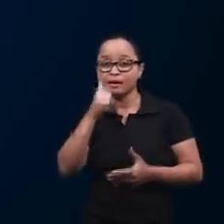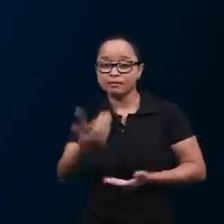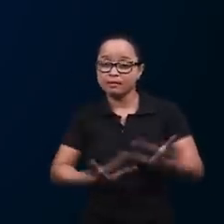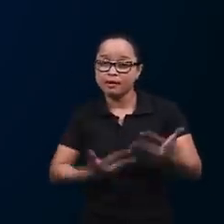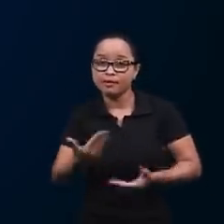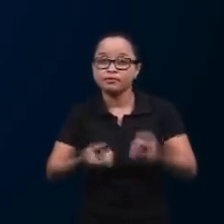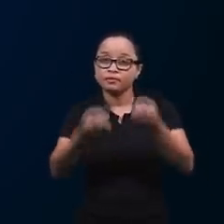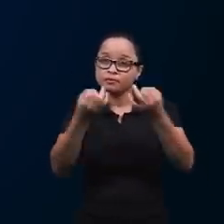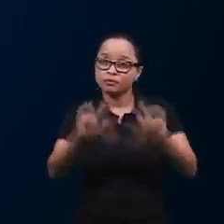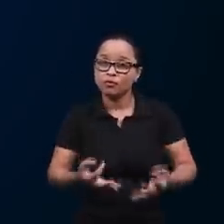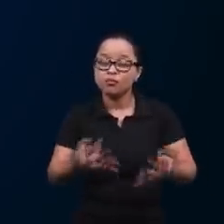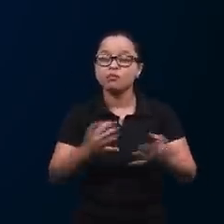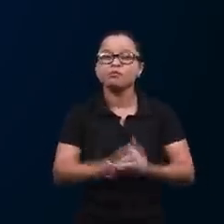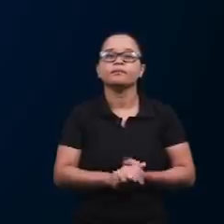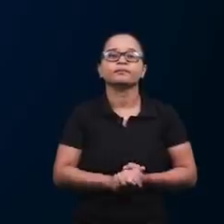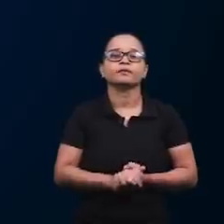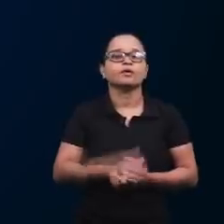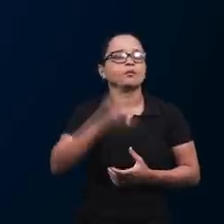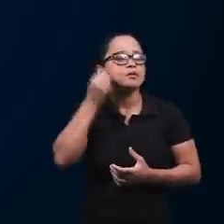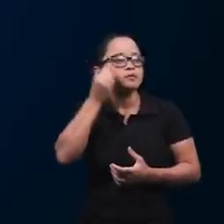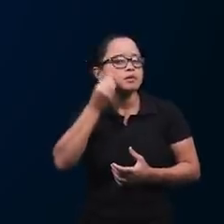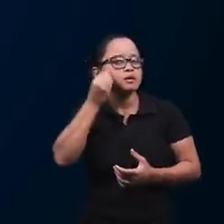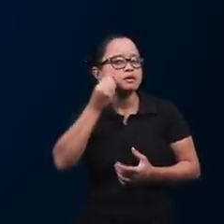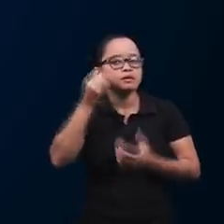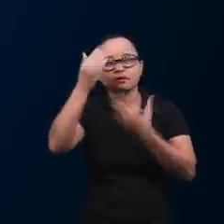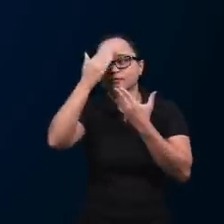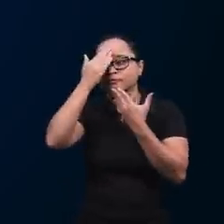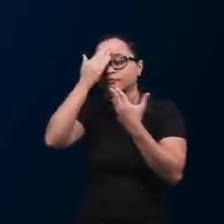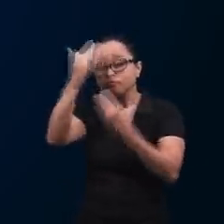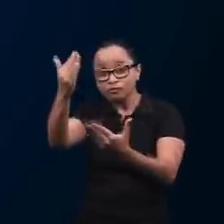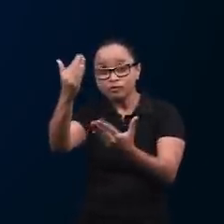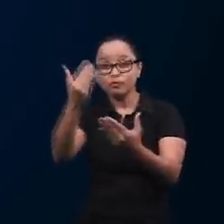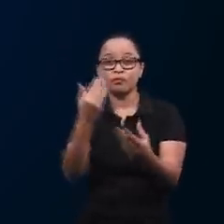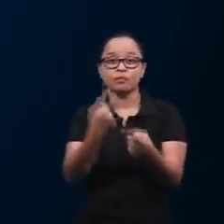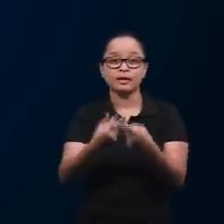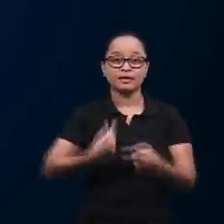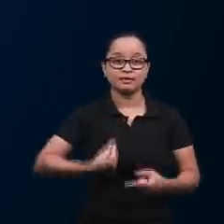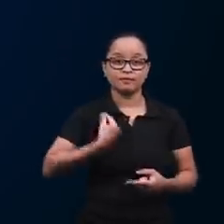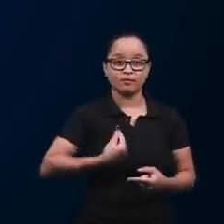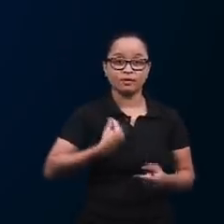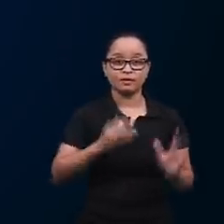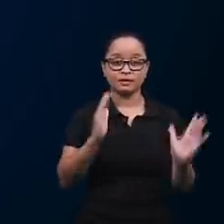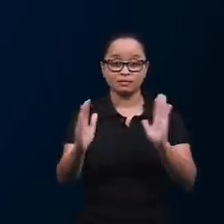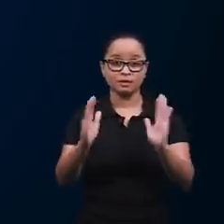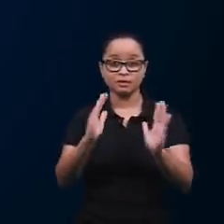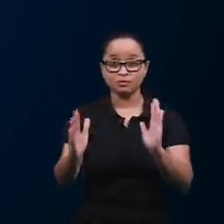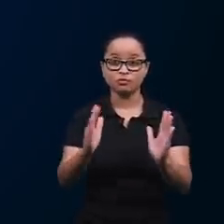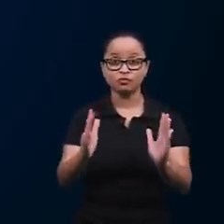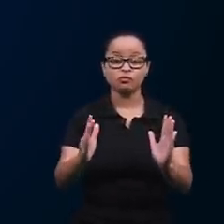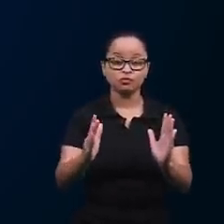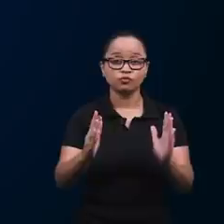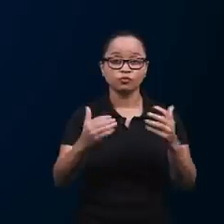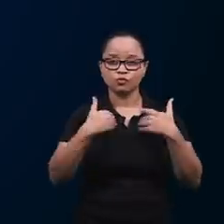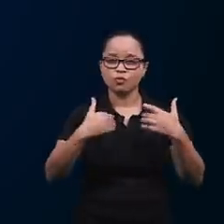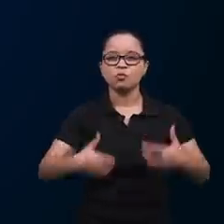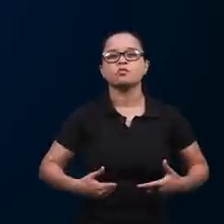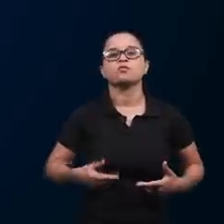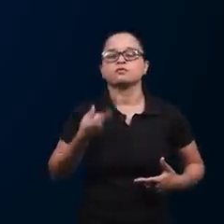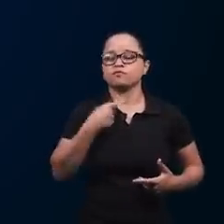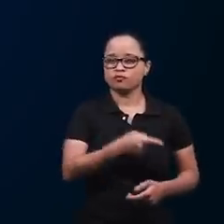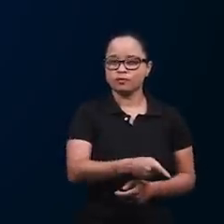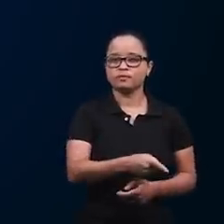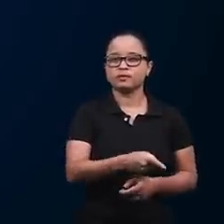a irmã contou isso como uma uma experiência de gratidão por tá vivendo este momento no corpo